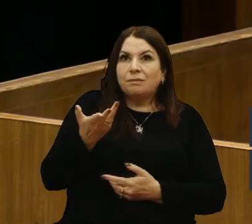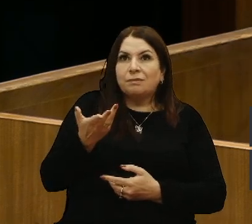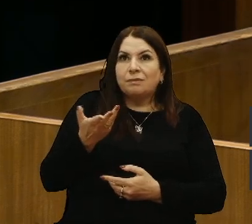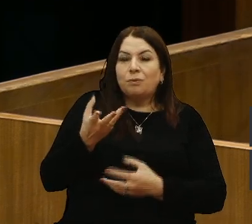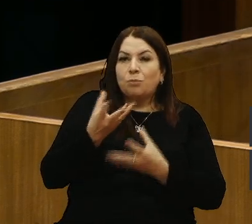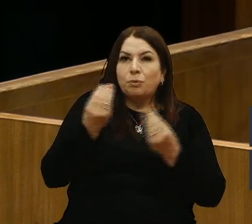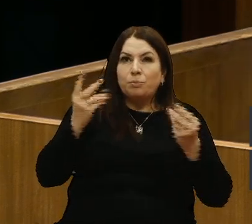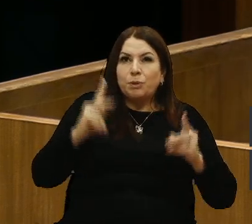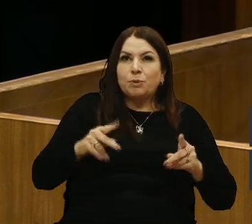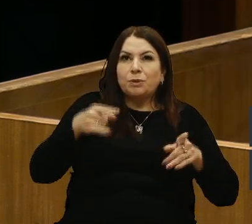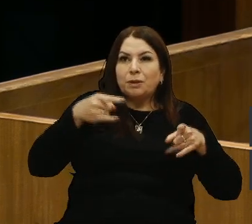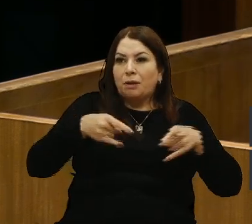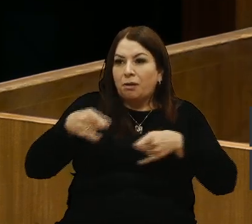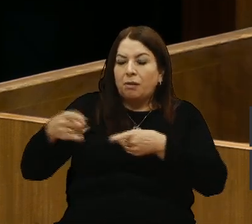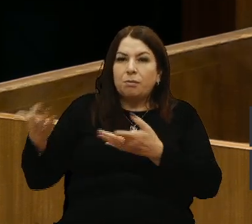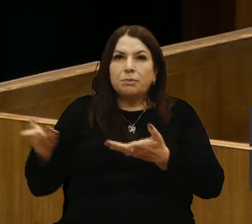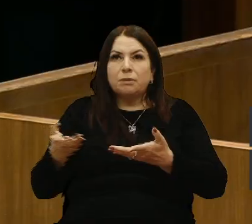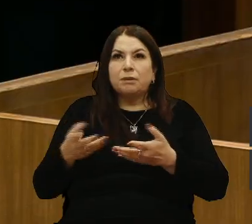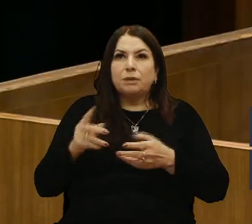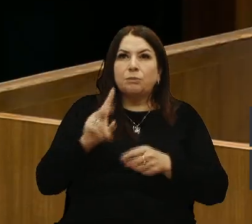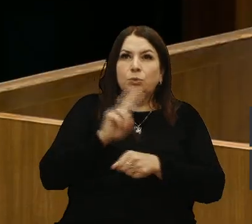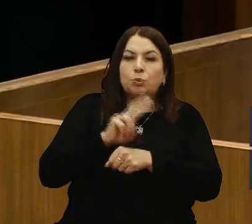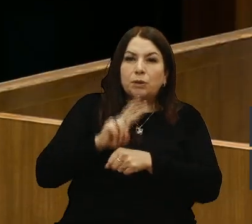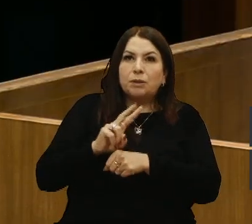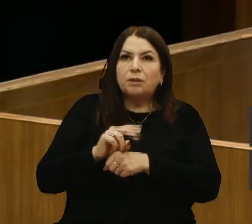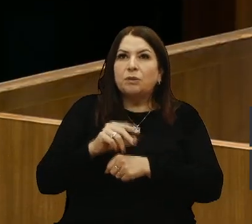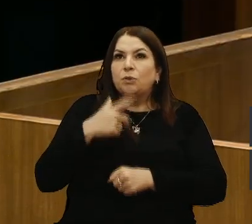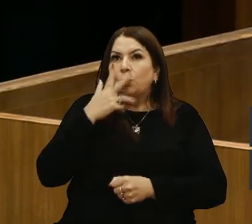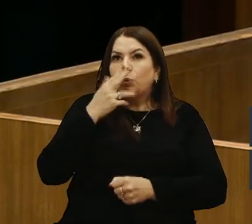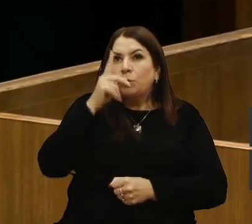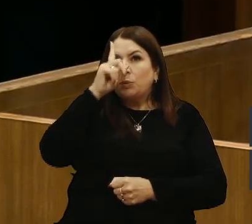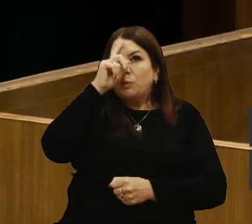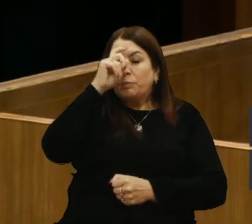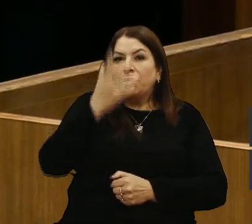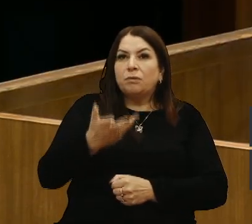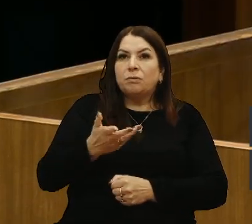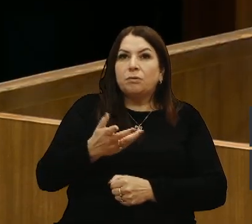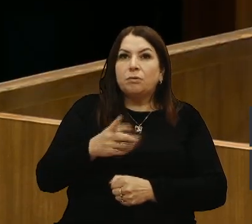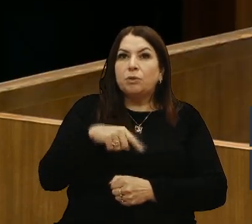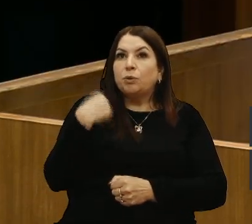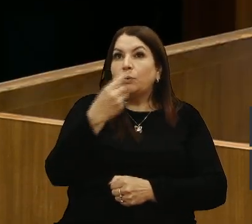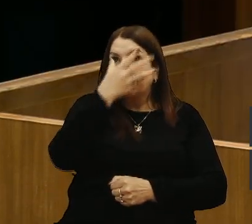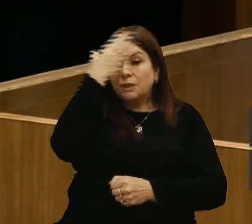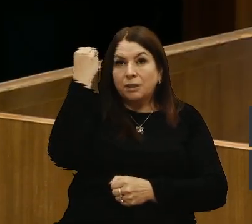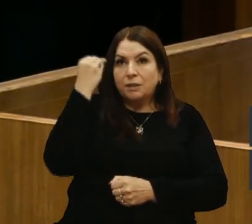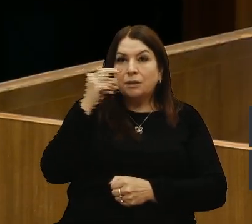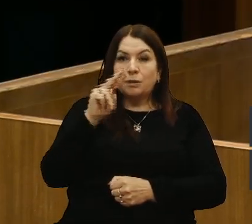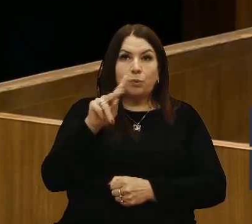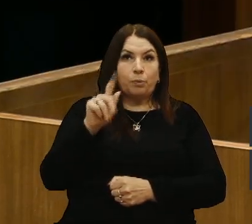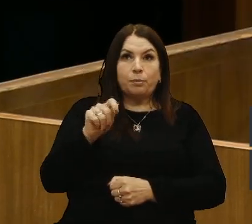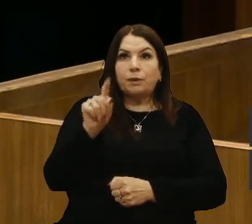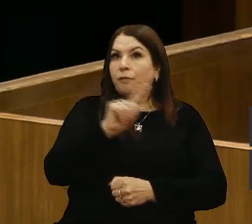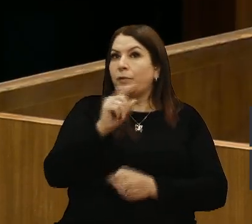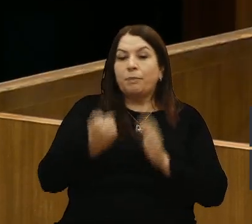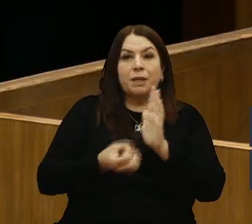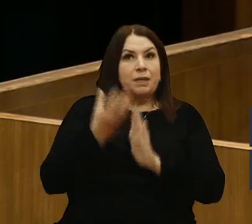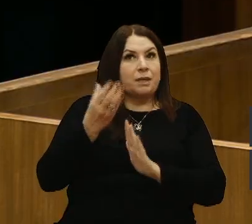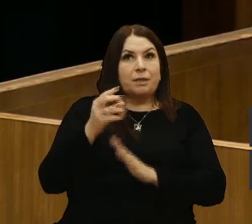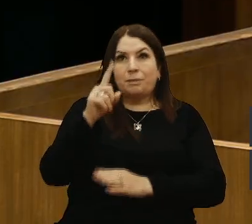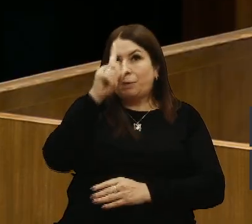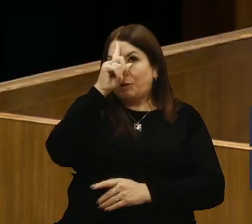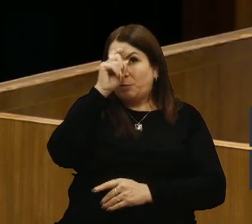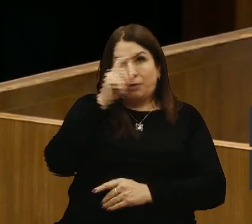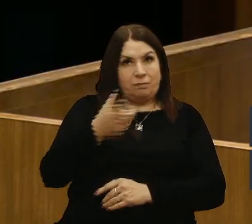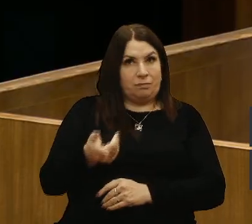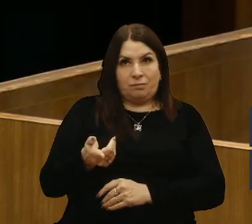tanto de gente acamada, o tanto de gente sendo cuidada como se estivesse em um hospital, e a gente esquece que a UPA, ela não foi criada para ser um hospital,